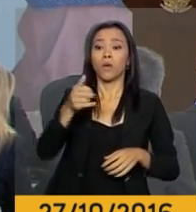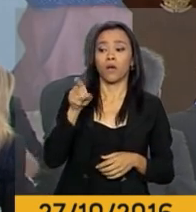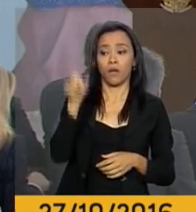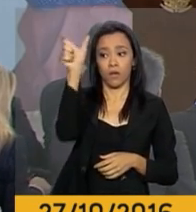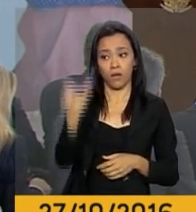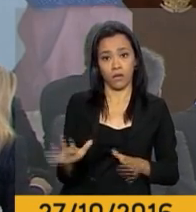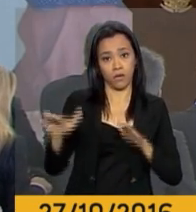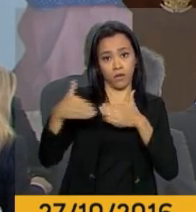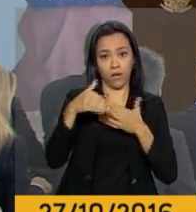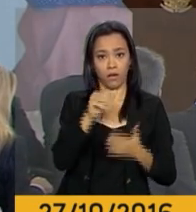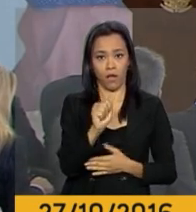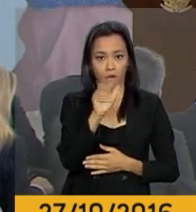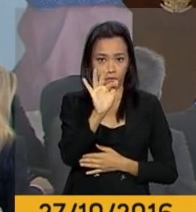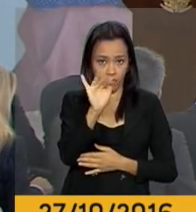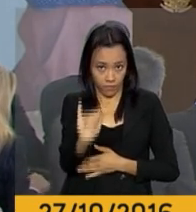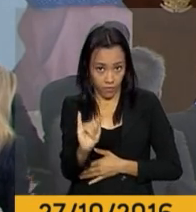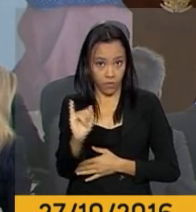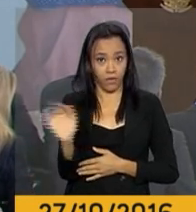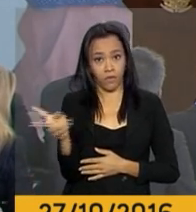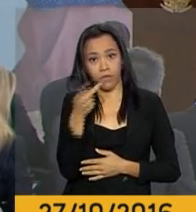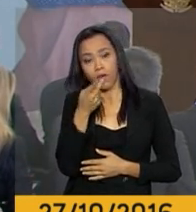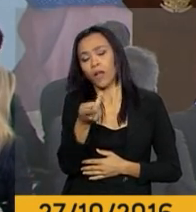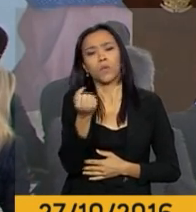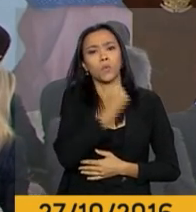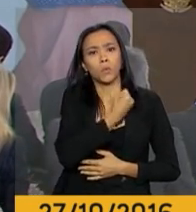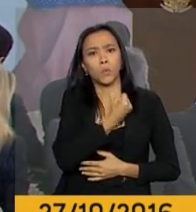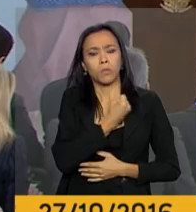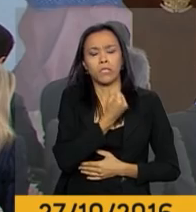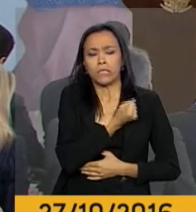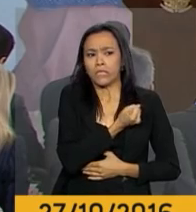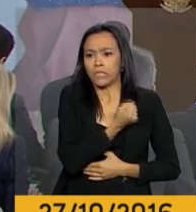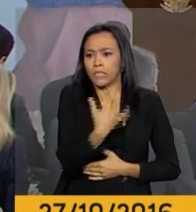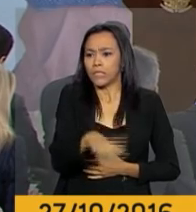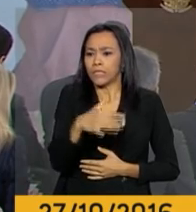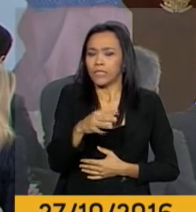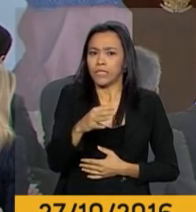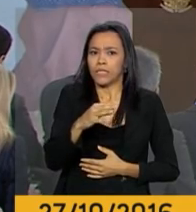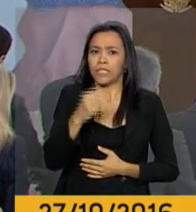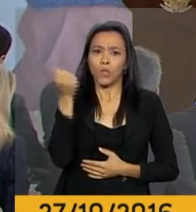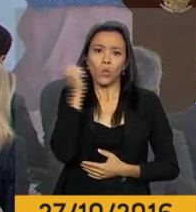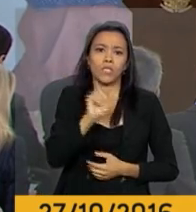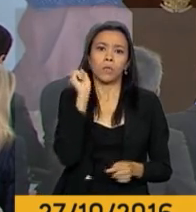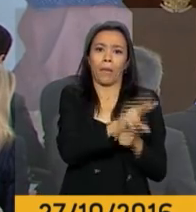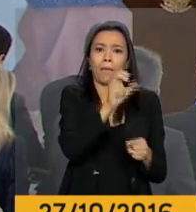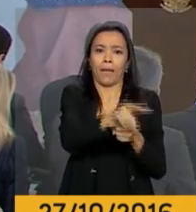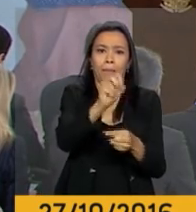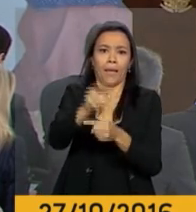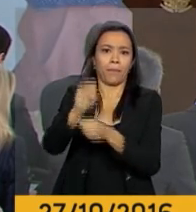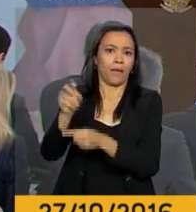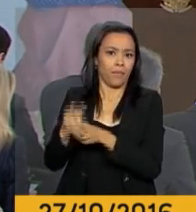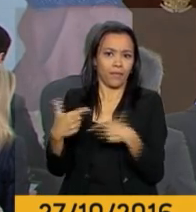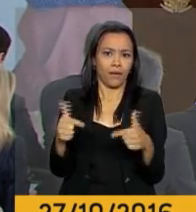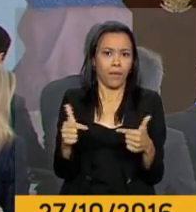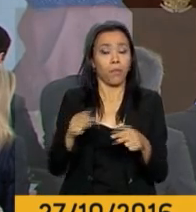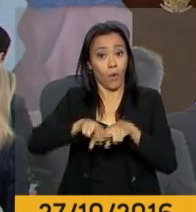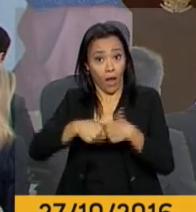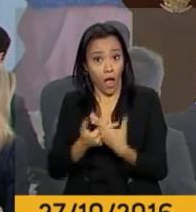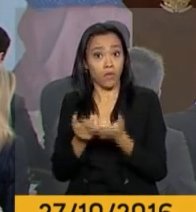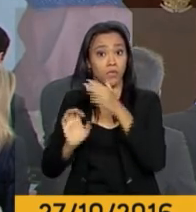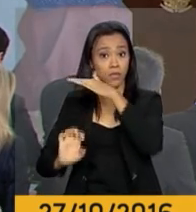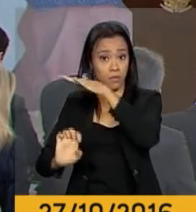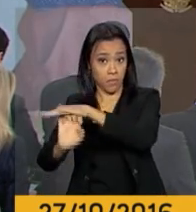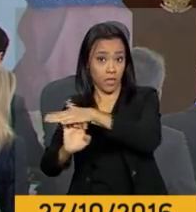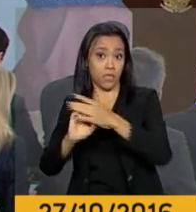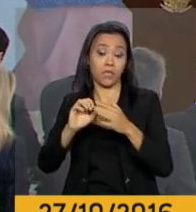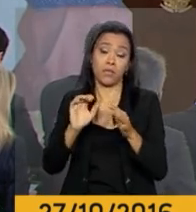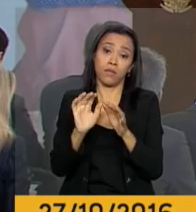o número significativo de empregados, daqueles que foram empregados pela micro, pequena e